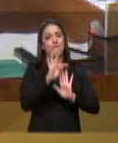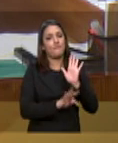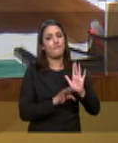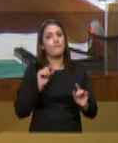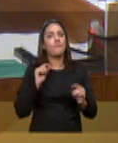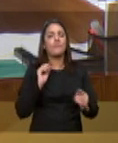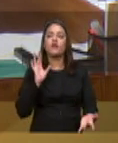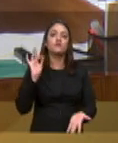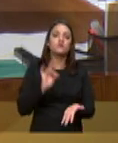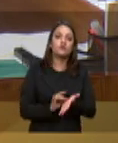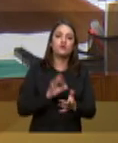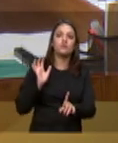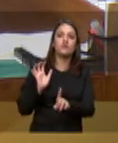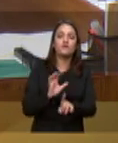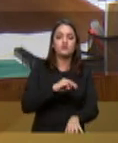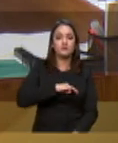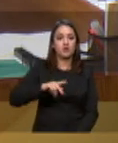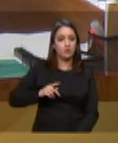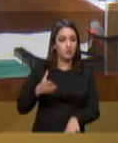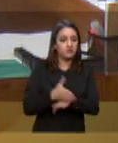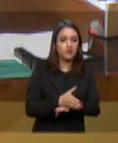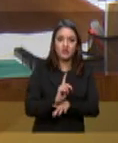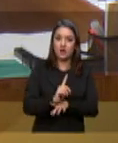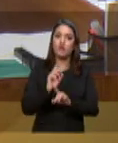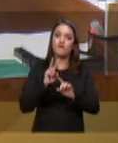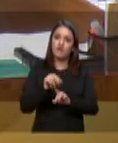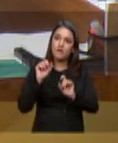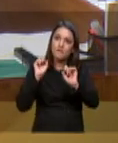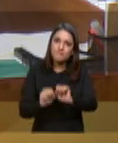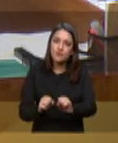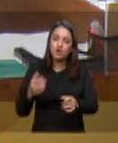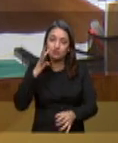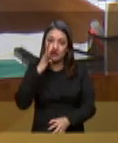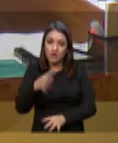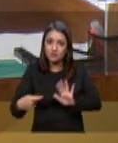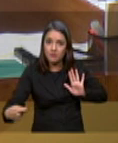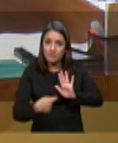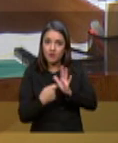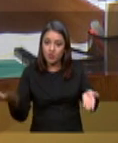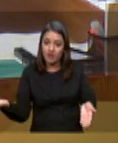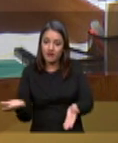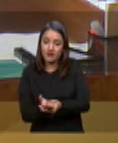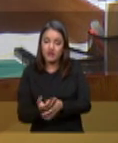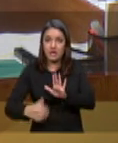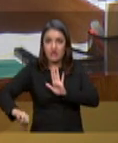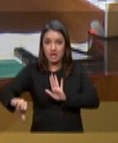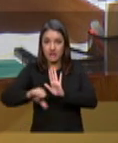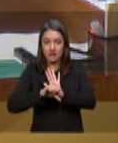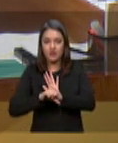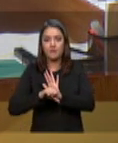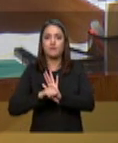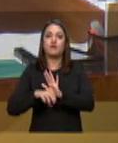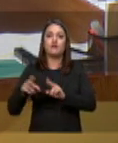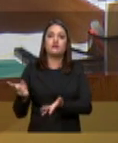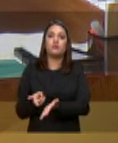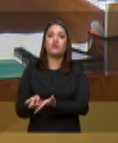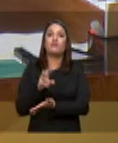Ministério Público, que permaneceria com a atribuição de oferecer denúncia em crimes tributários, caso estivesse em posse dos elementos necessários para